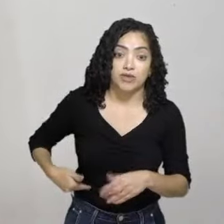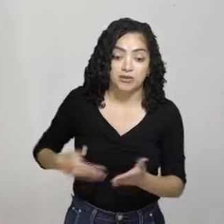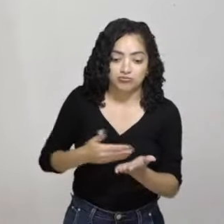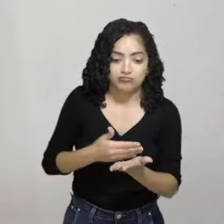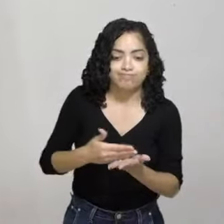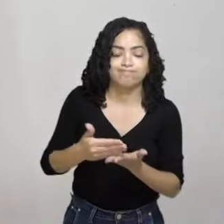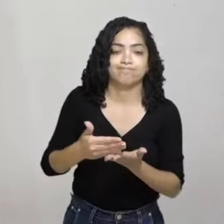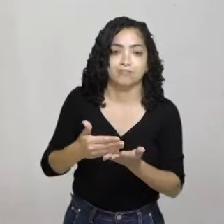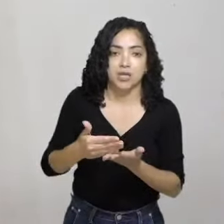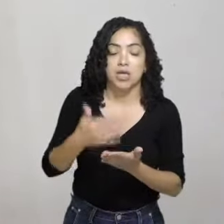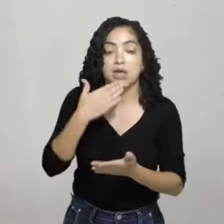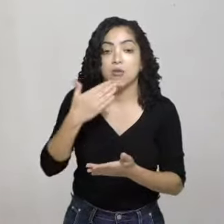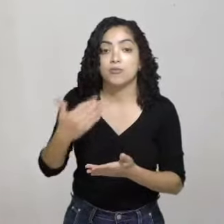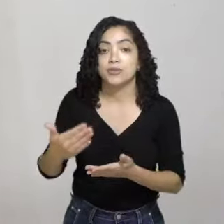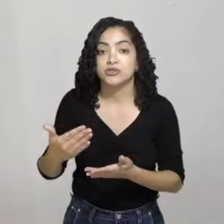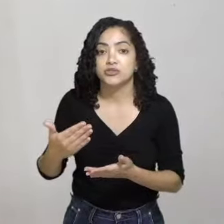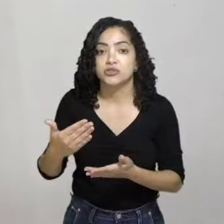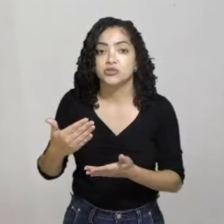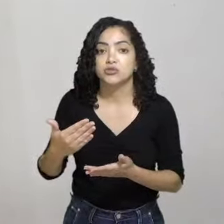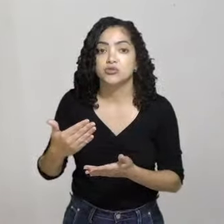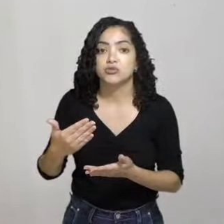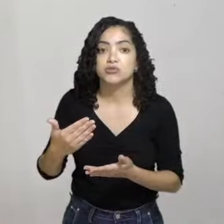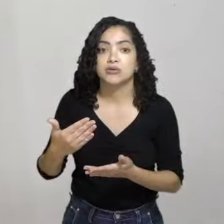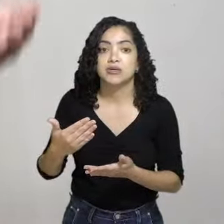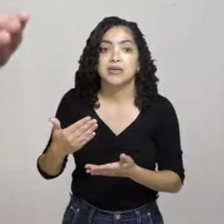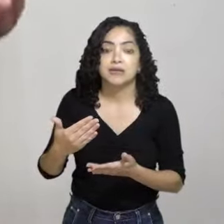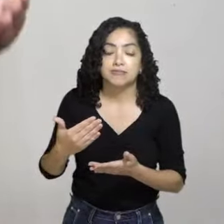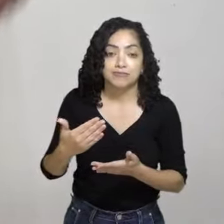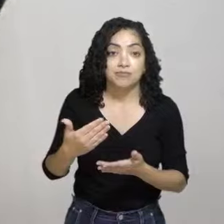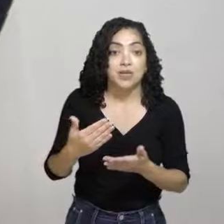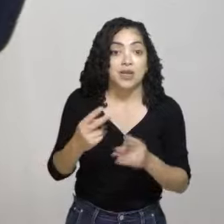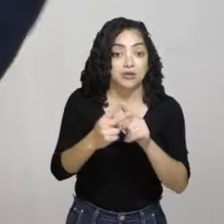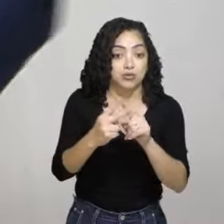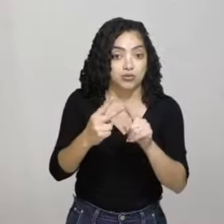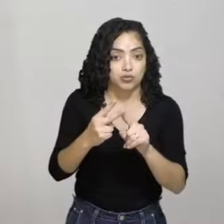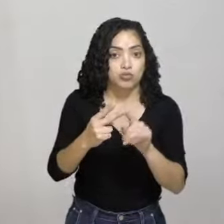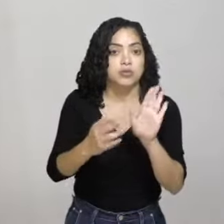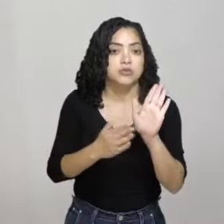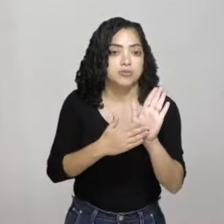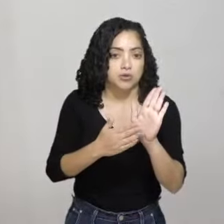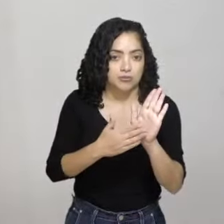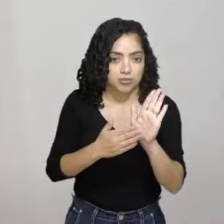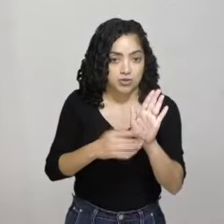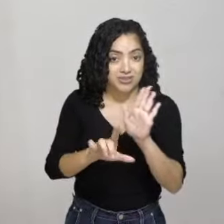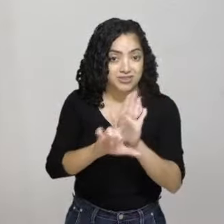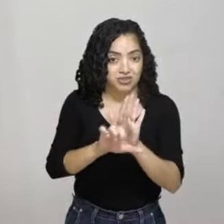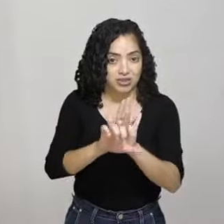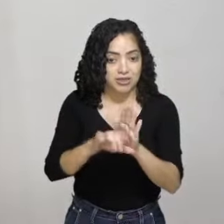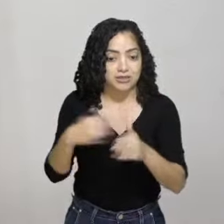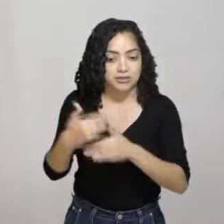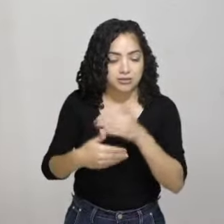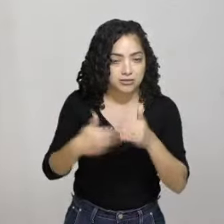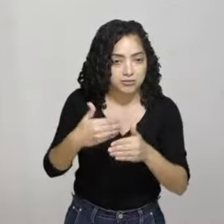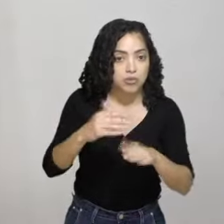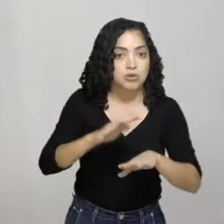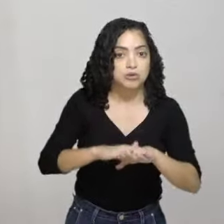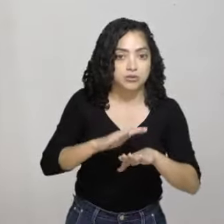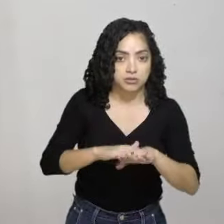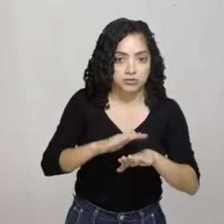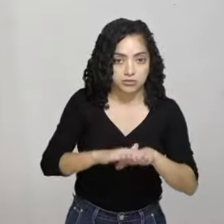É uma reivindicação que está materializada em duas propostas de lei que tramitam aqui na casa. Uma de iniciativa